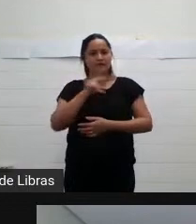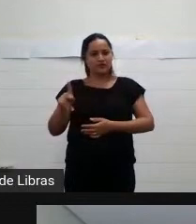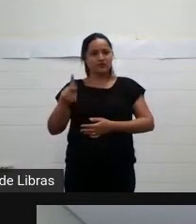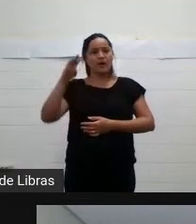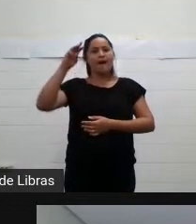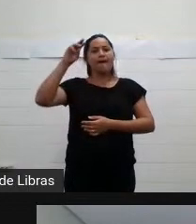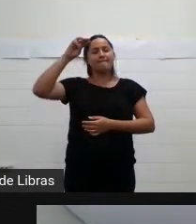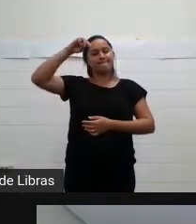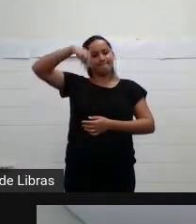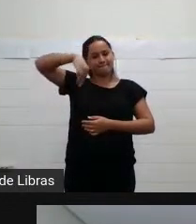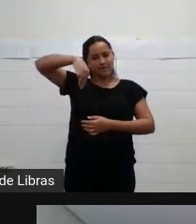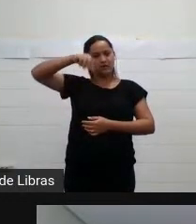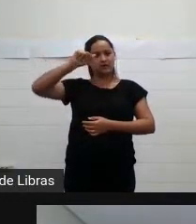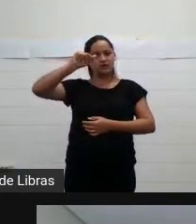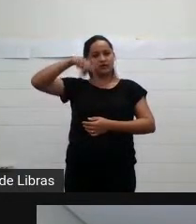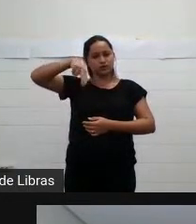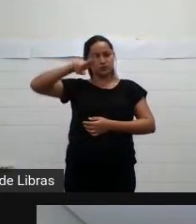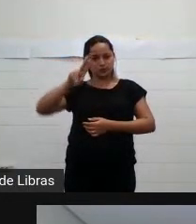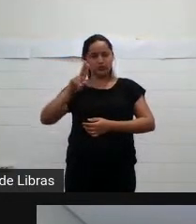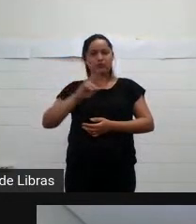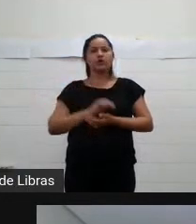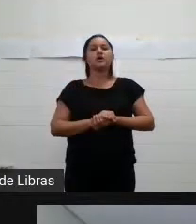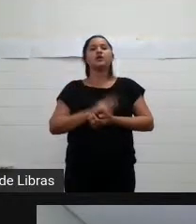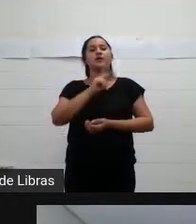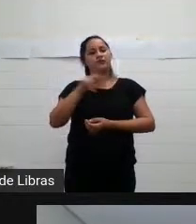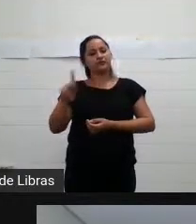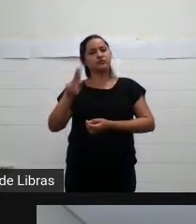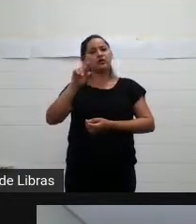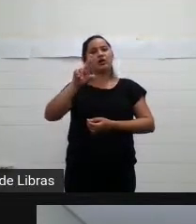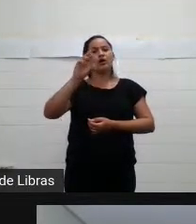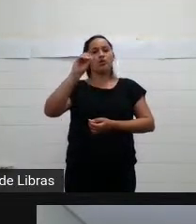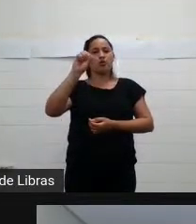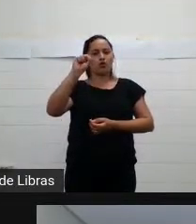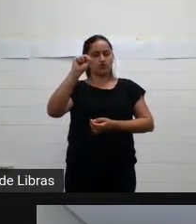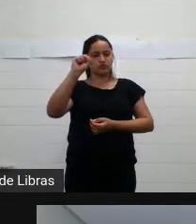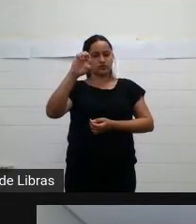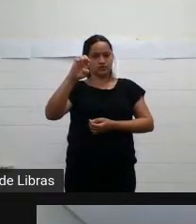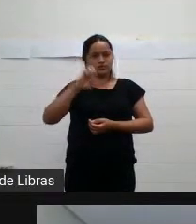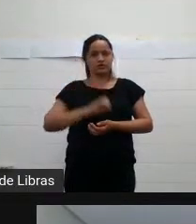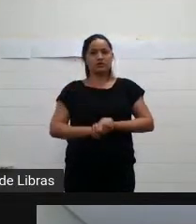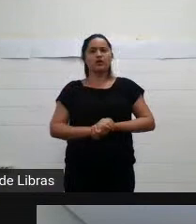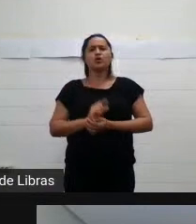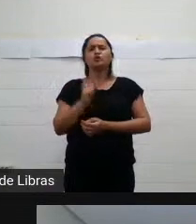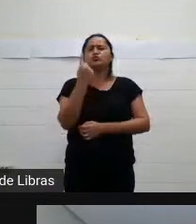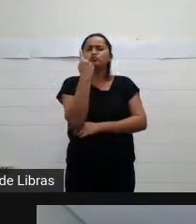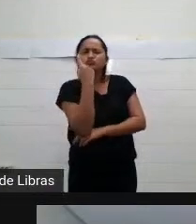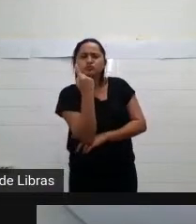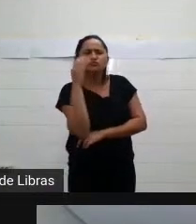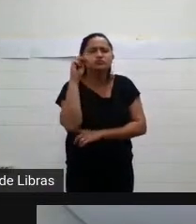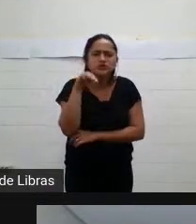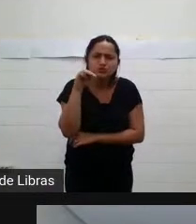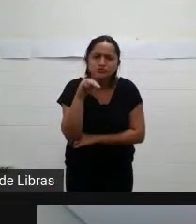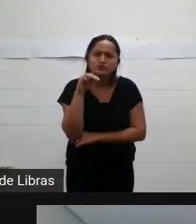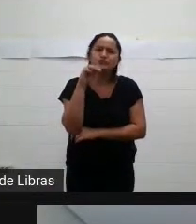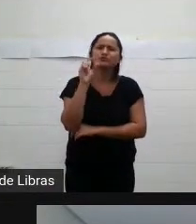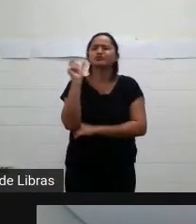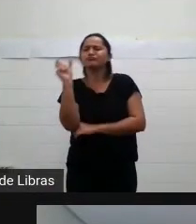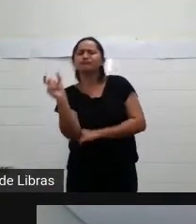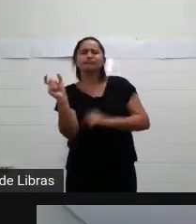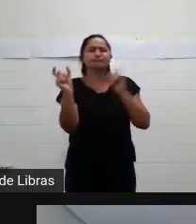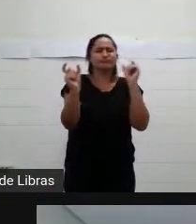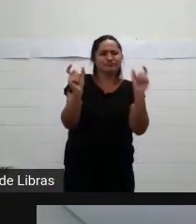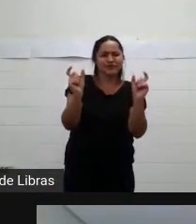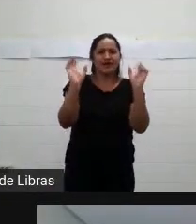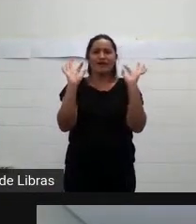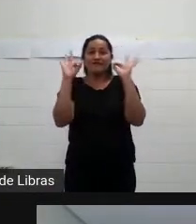depois para a professora Manu e a professora Rose, um minutinho apenas para cada uma fazerem assim, as